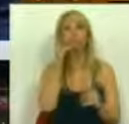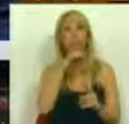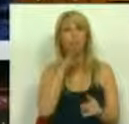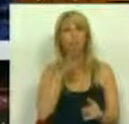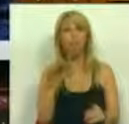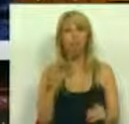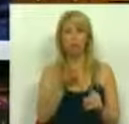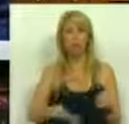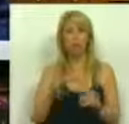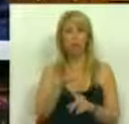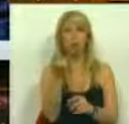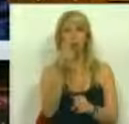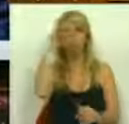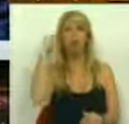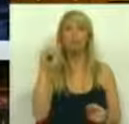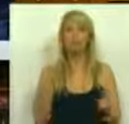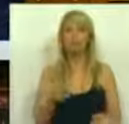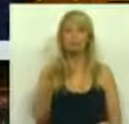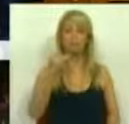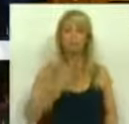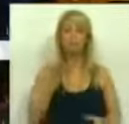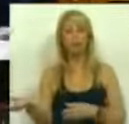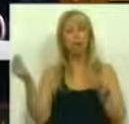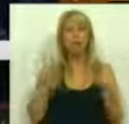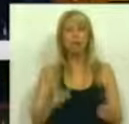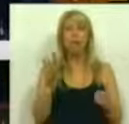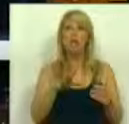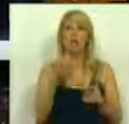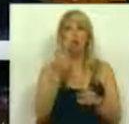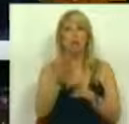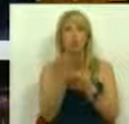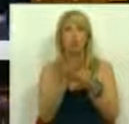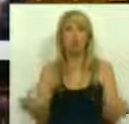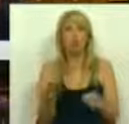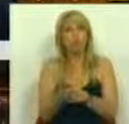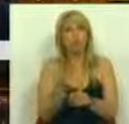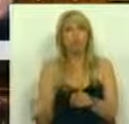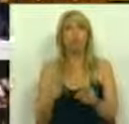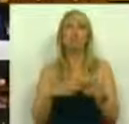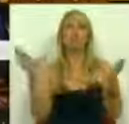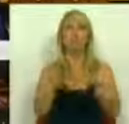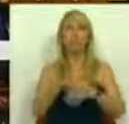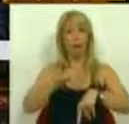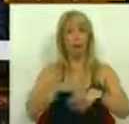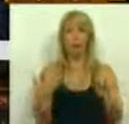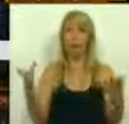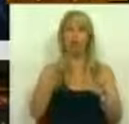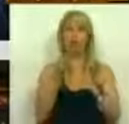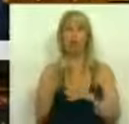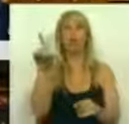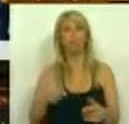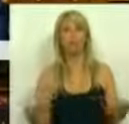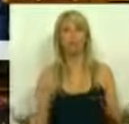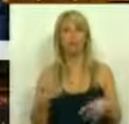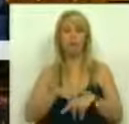muito difícil. O PSD para elas traz aqui soluções extraordinárias num tempo extraordinário. É um regime transitório para uma